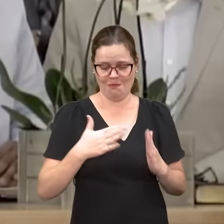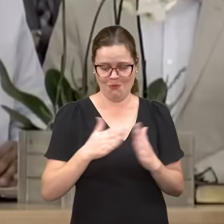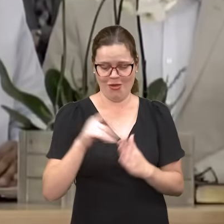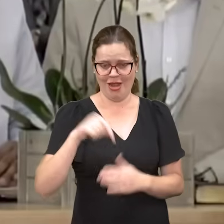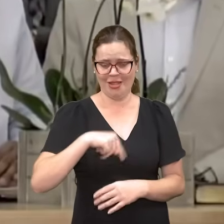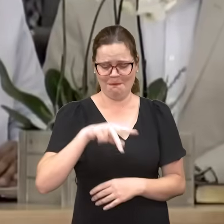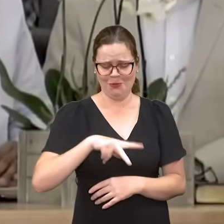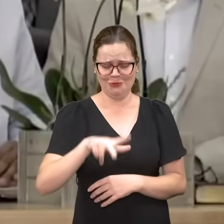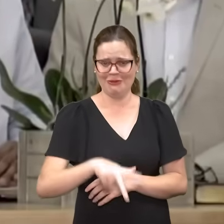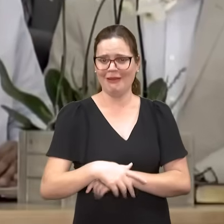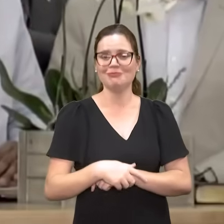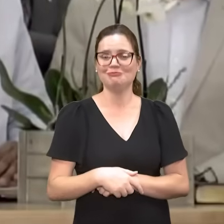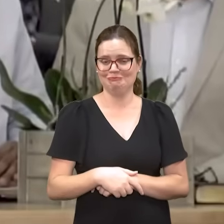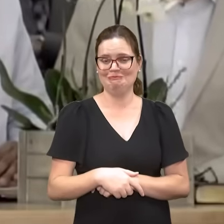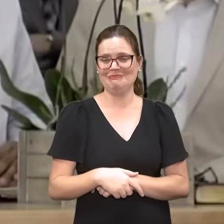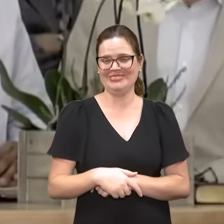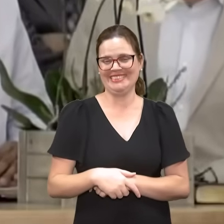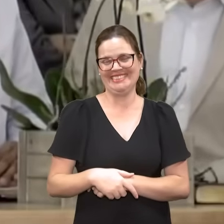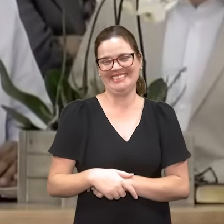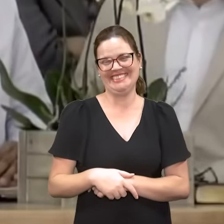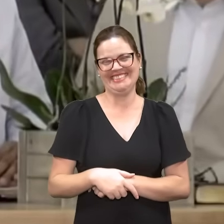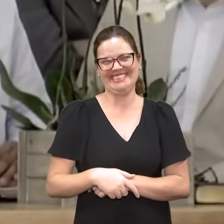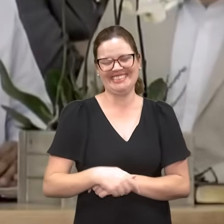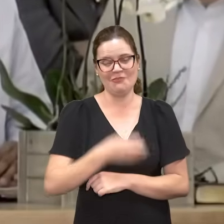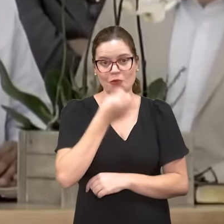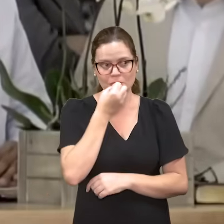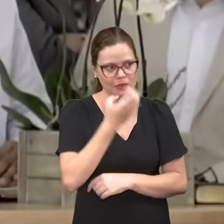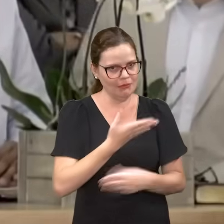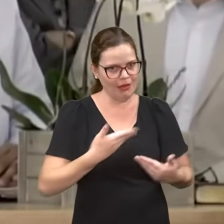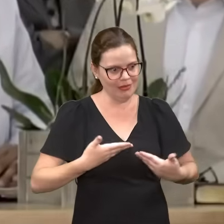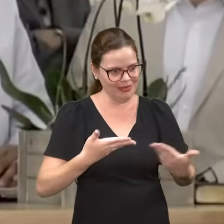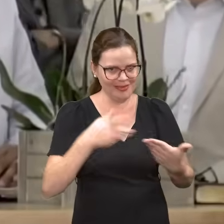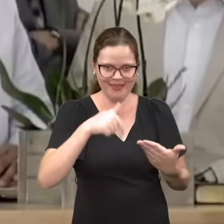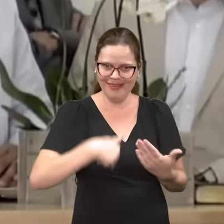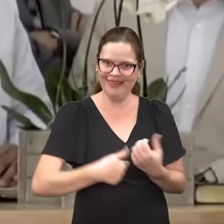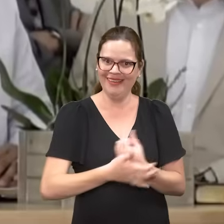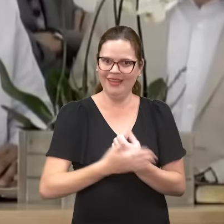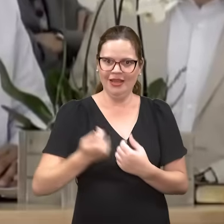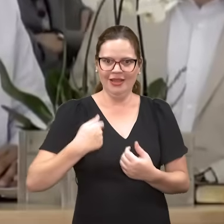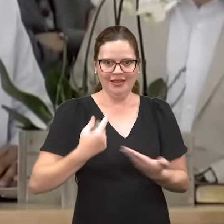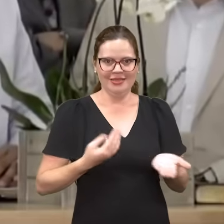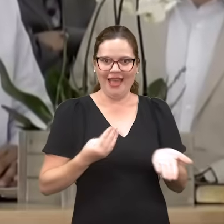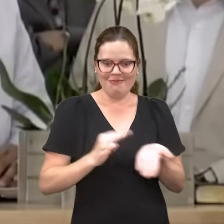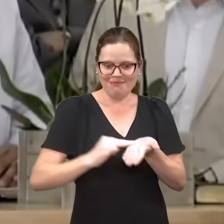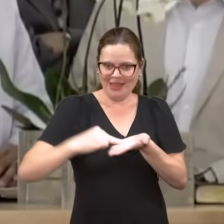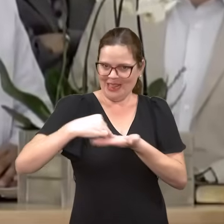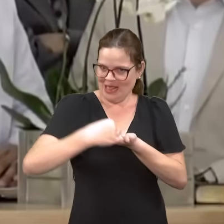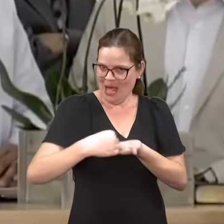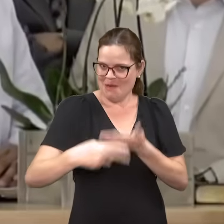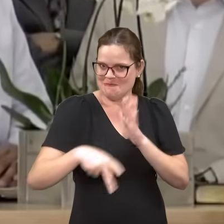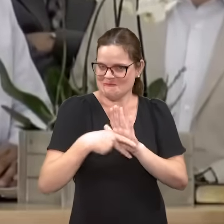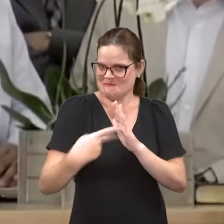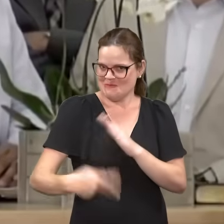aqui em Portugal. Eu fui tão bem tratado aqui, que tem pastel de Belém,